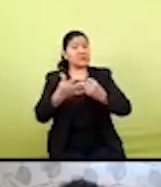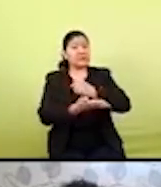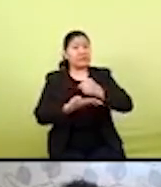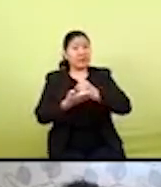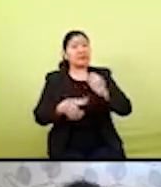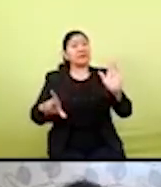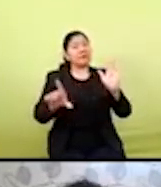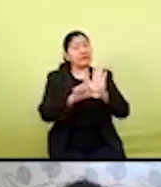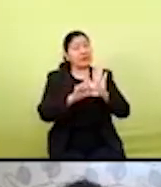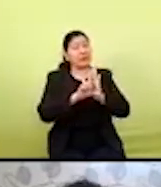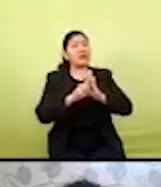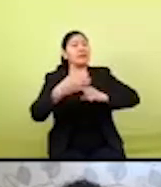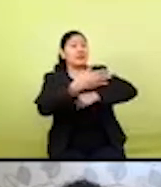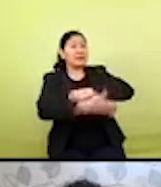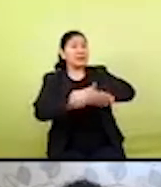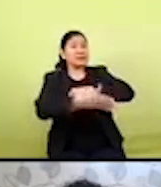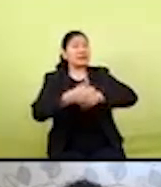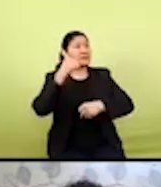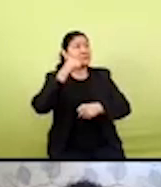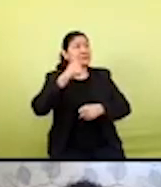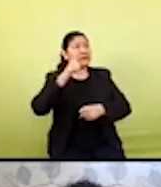Penha, pode passar,